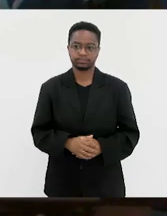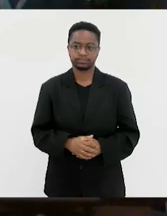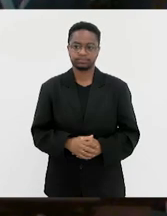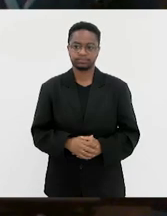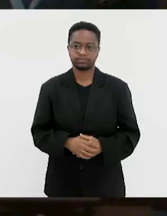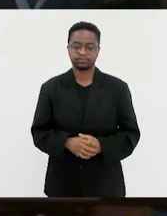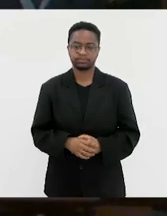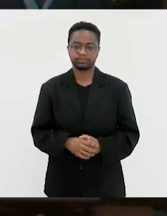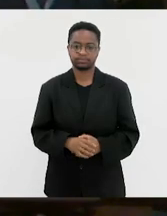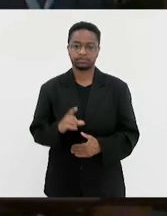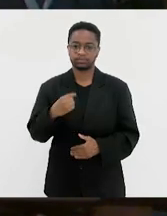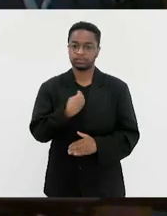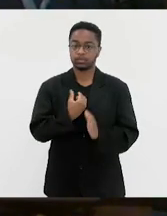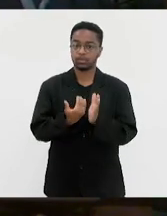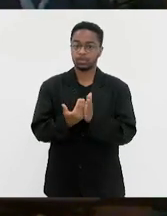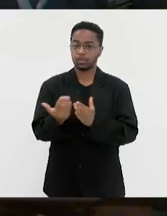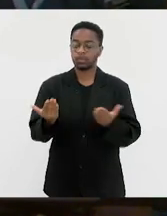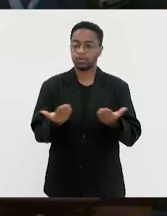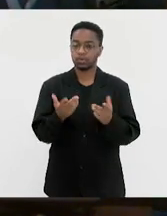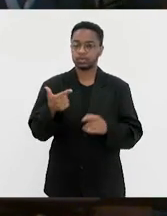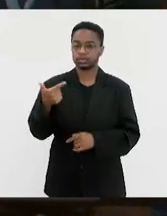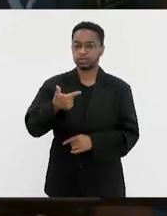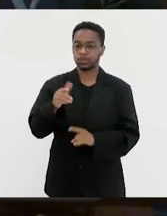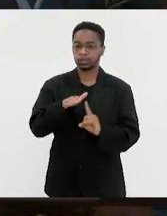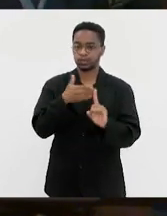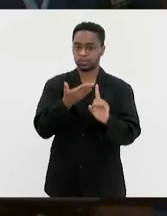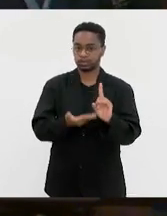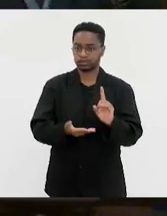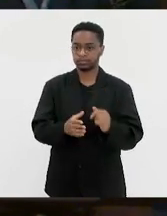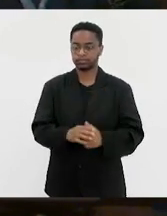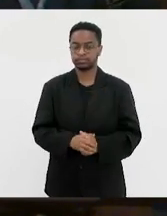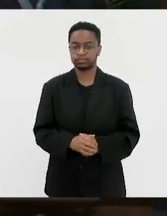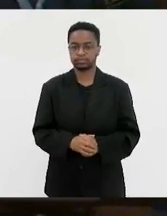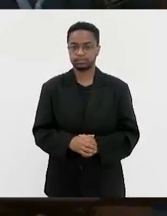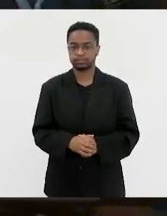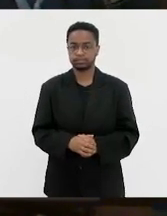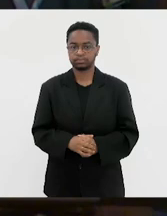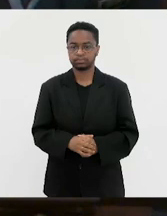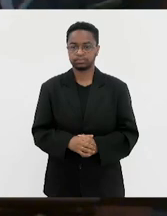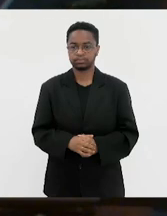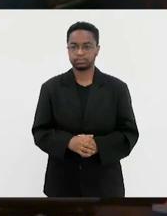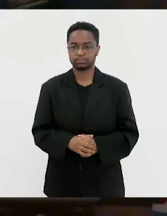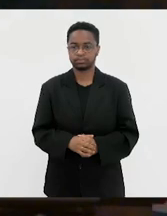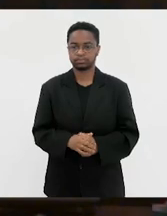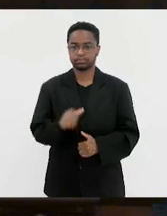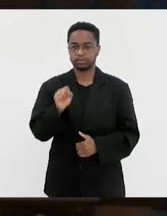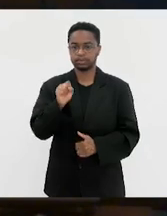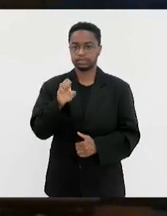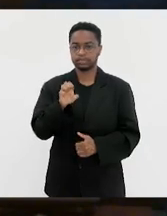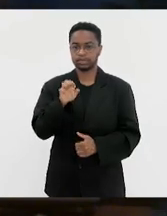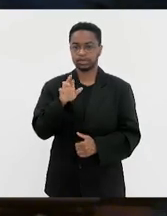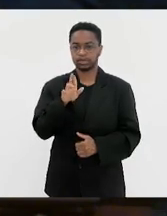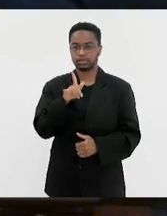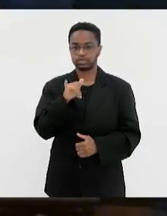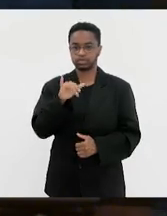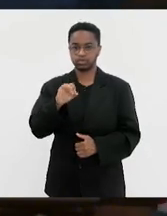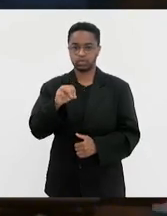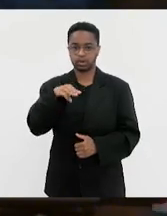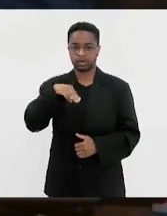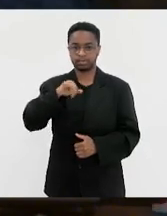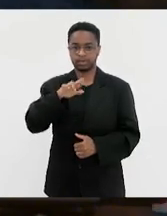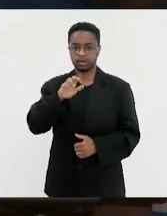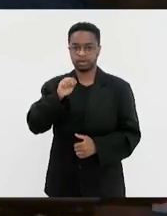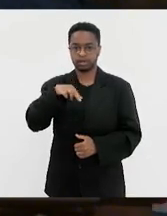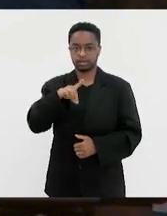Vamos dar início ao segundo homenageado, que é o senhor Sérgio Miranda, que eu conheço pouco. Né?